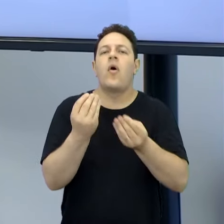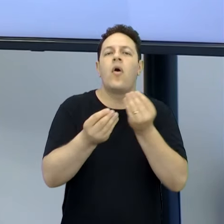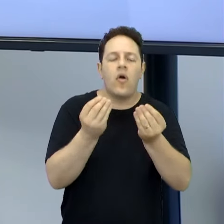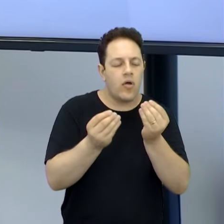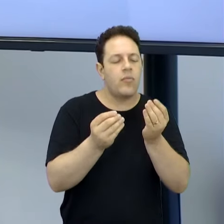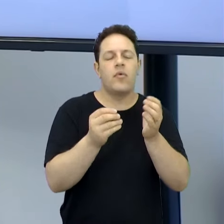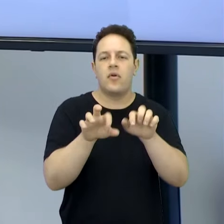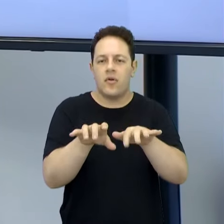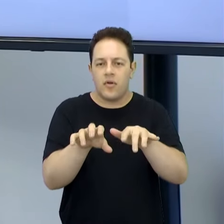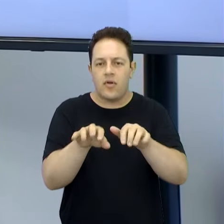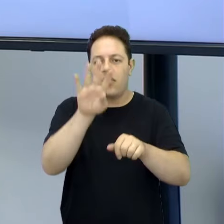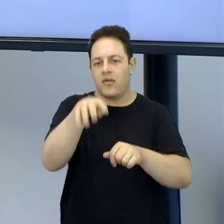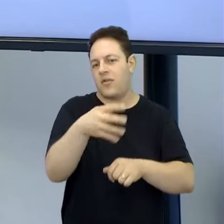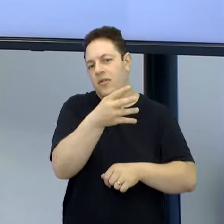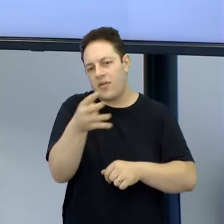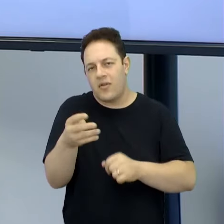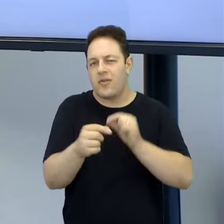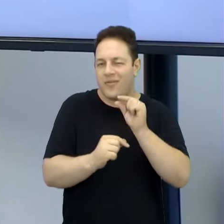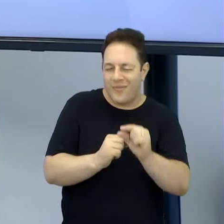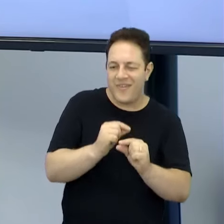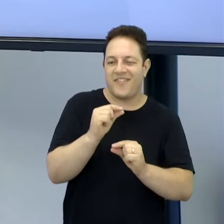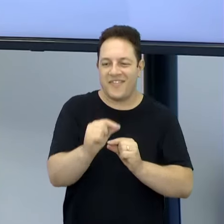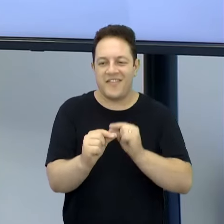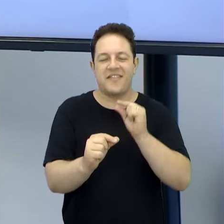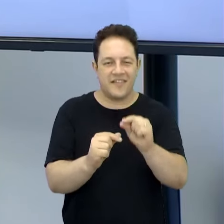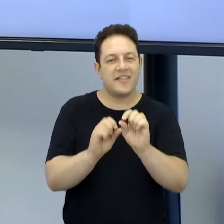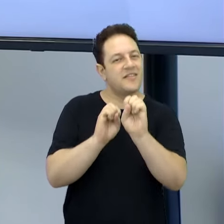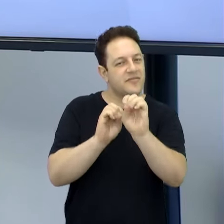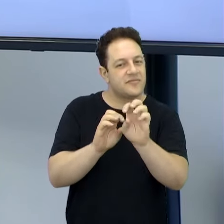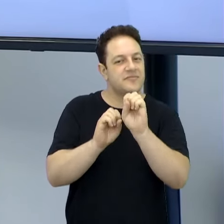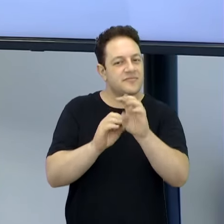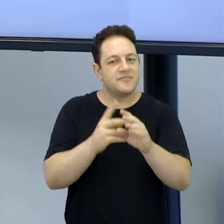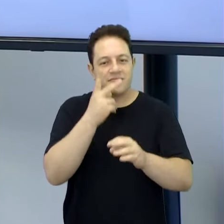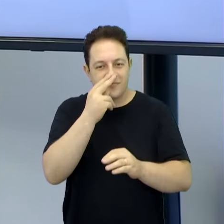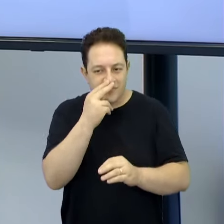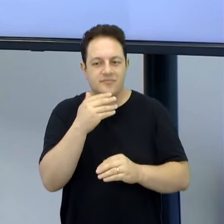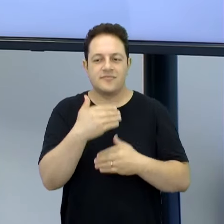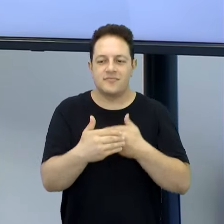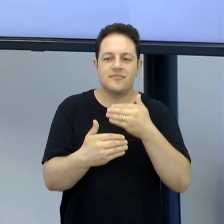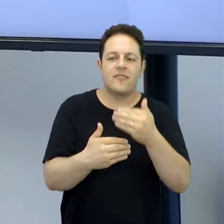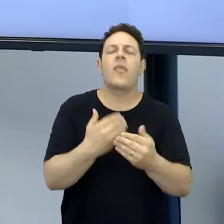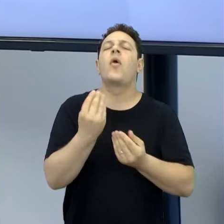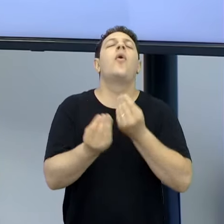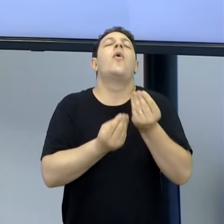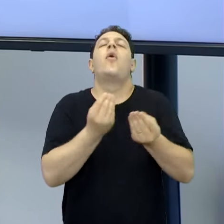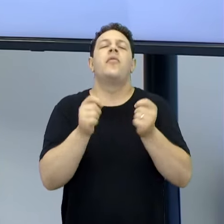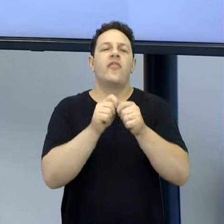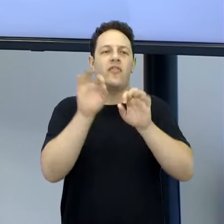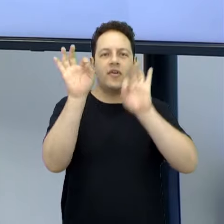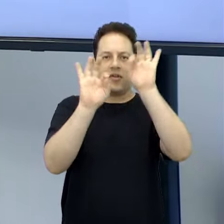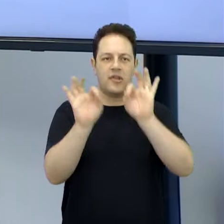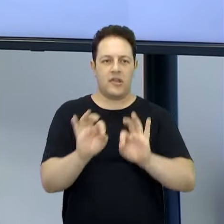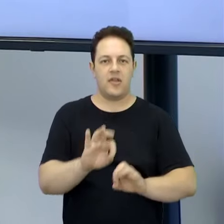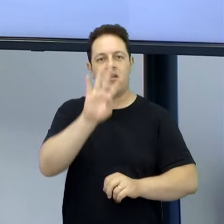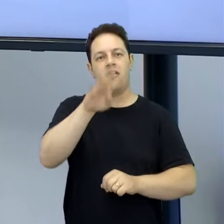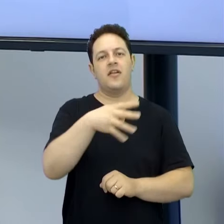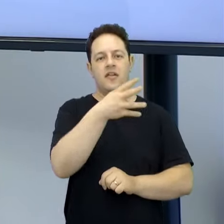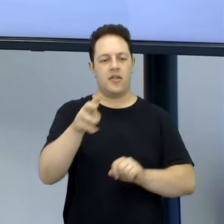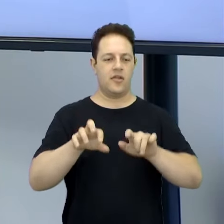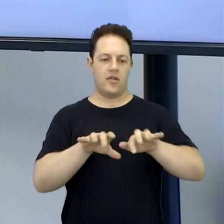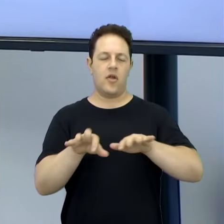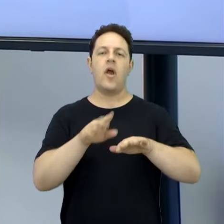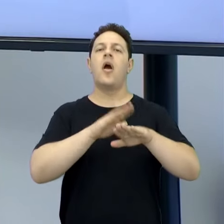Então, a gente está engatinhando, nós estamos dando aí passinhos de cada vez de como construir uma planilha eletrônica, de como ela